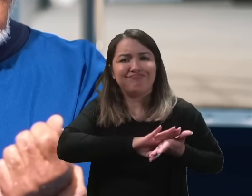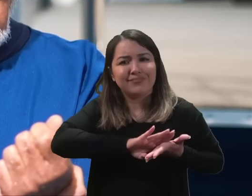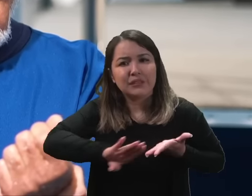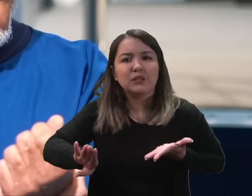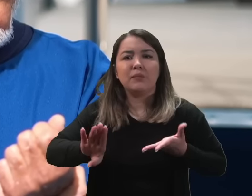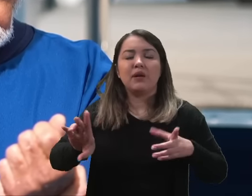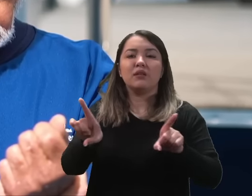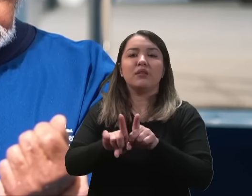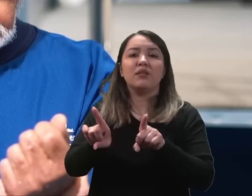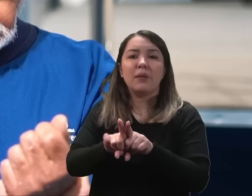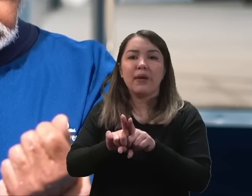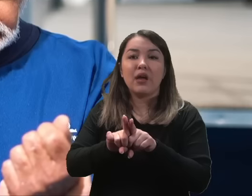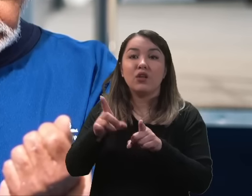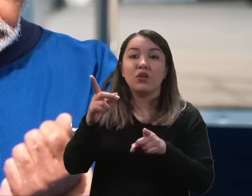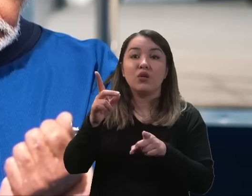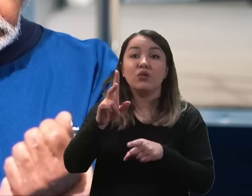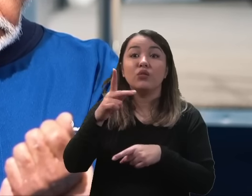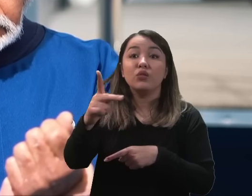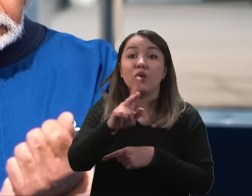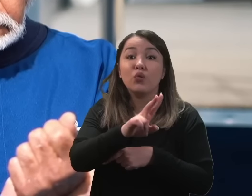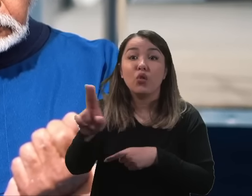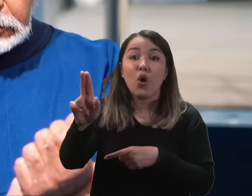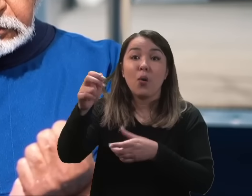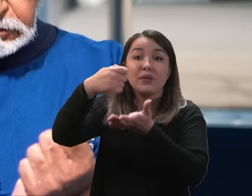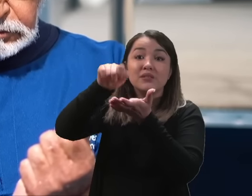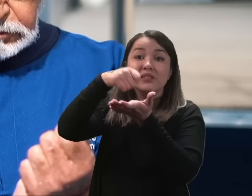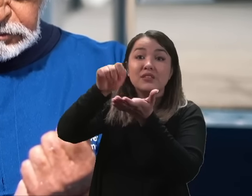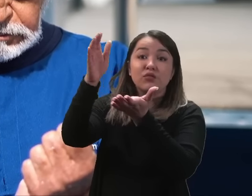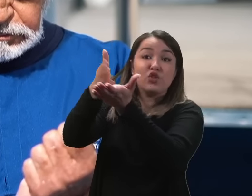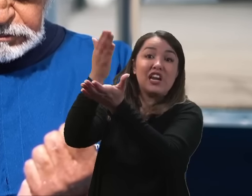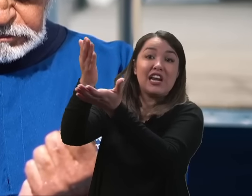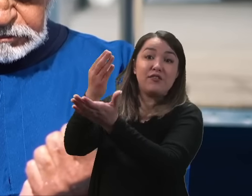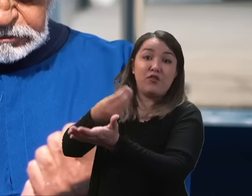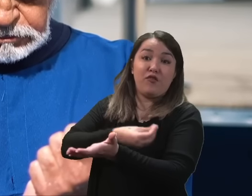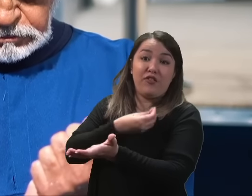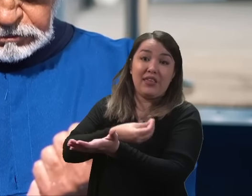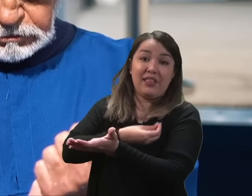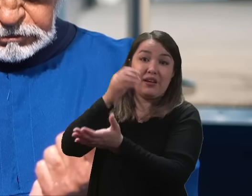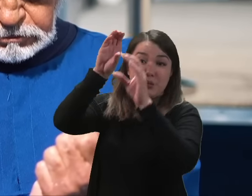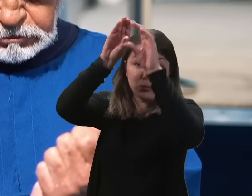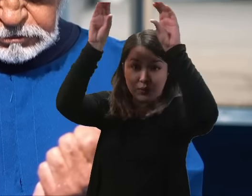para teres o livro escrito no nome escrito no livro da vida do cordeiro